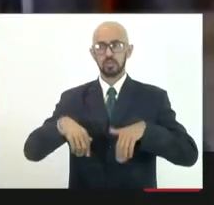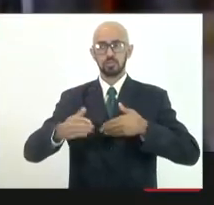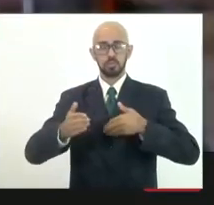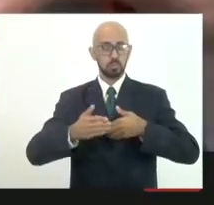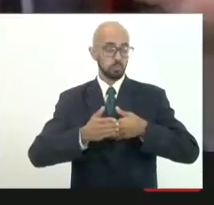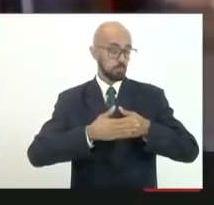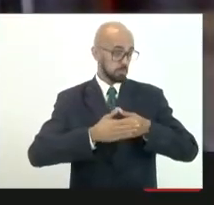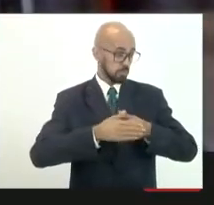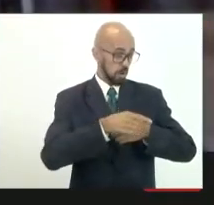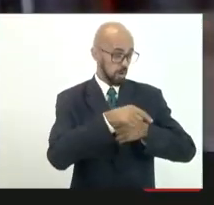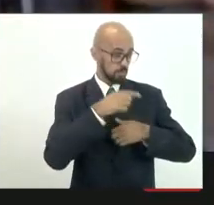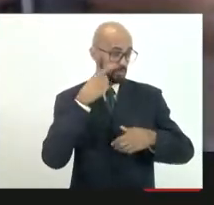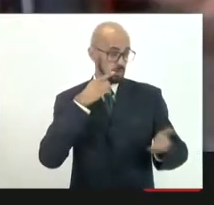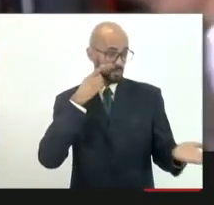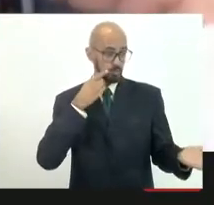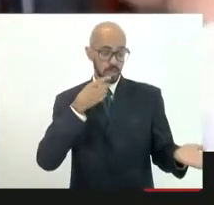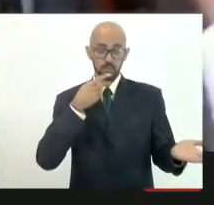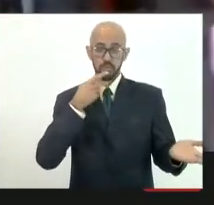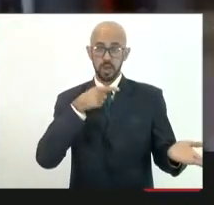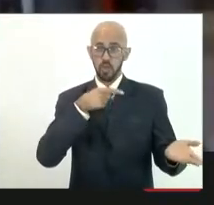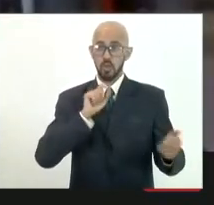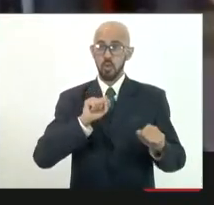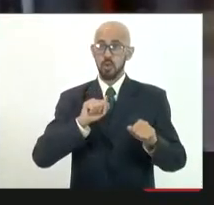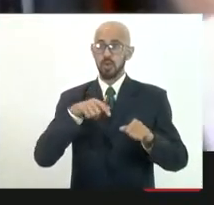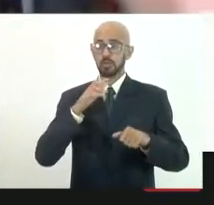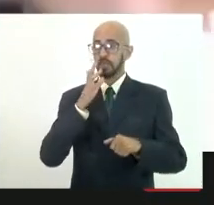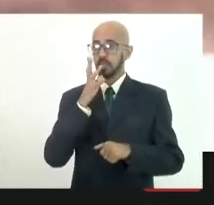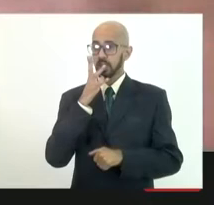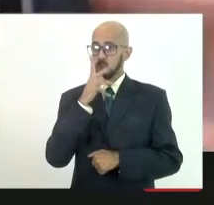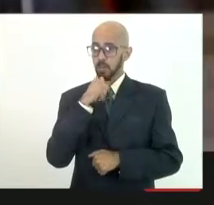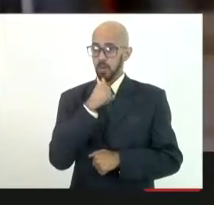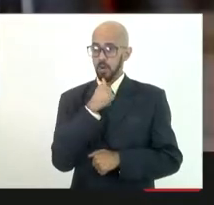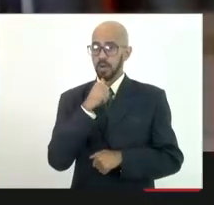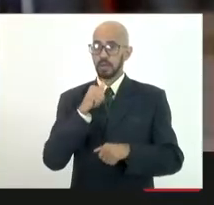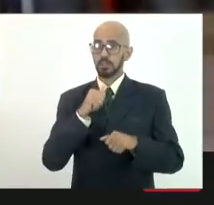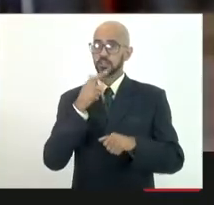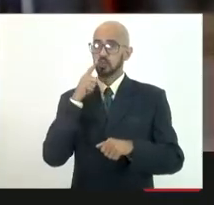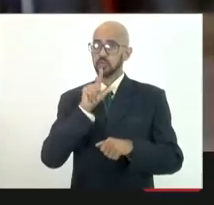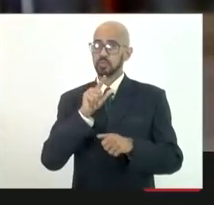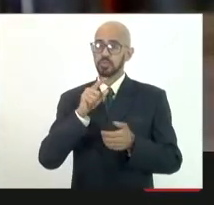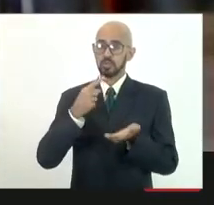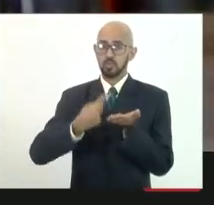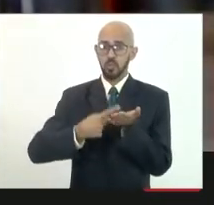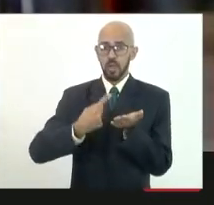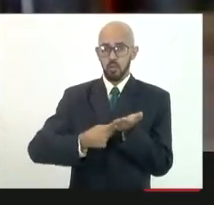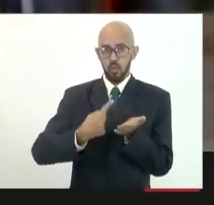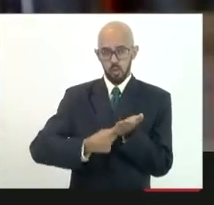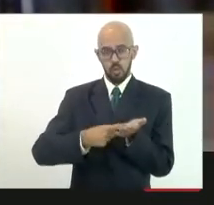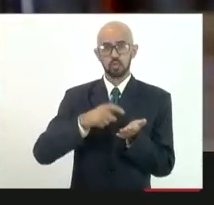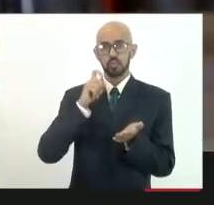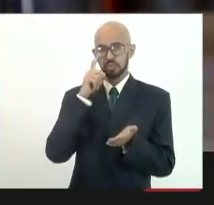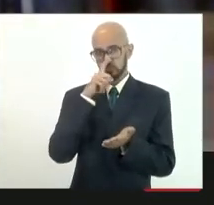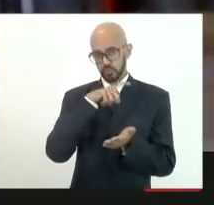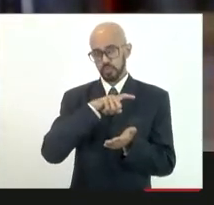o quanto isso às vezes é demorado, o quanto alcançar algum tipo de consenso é